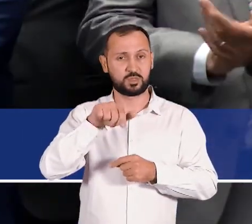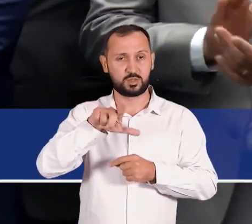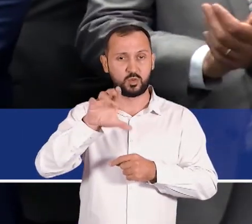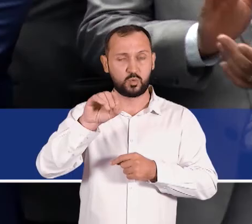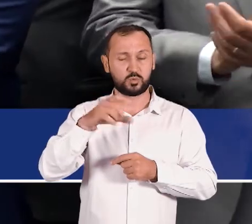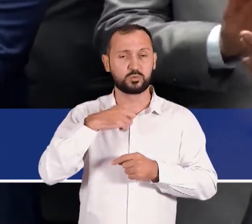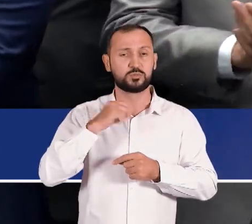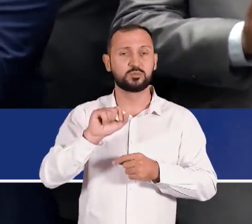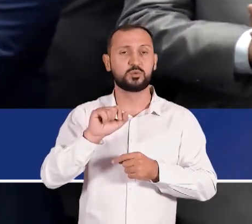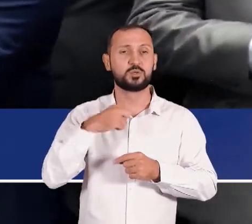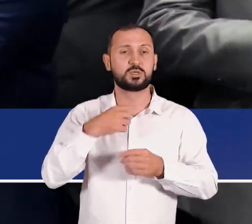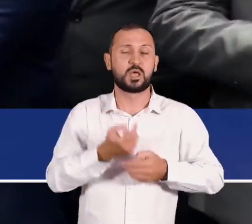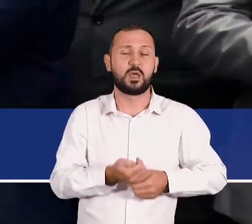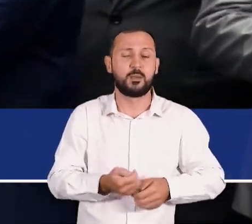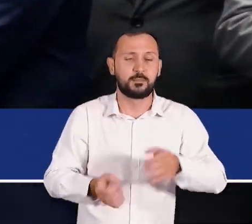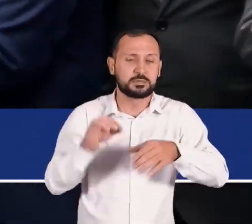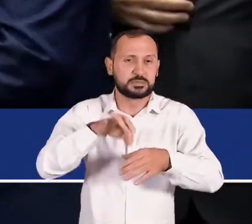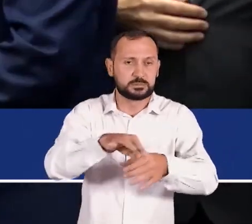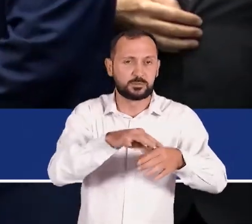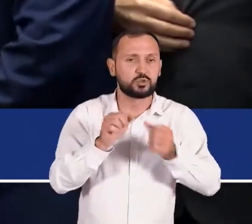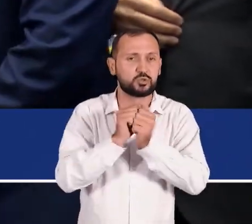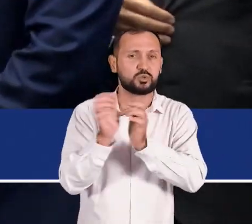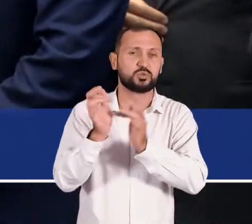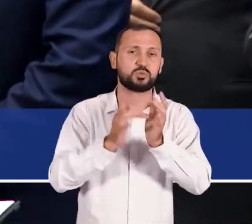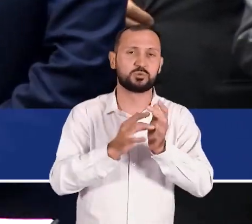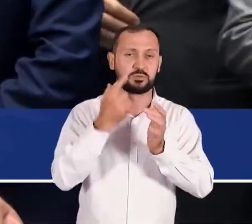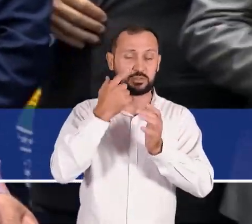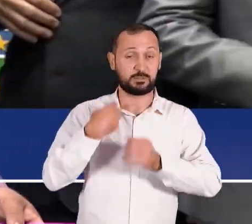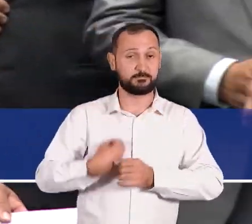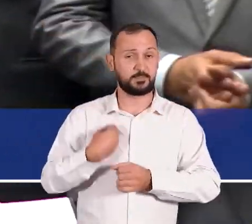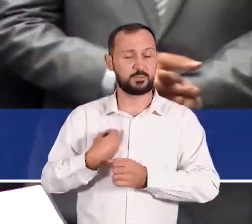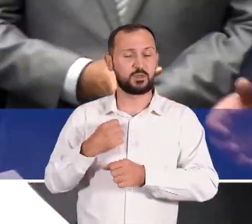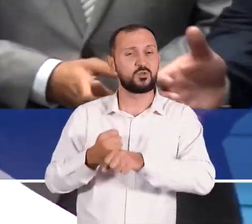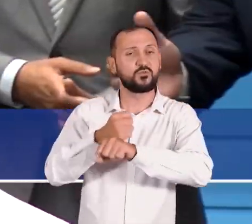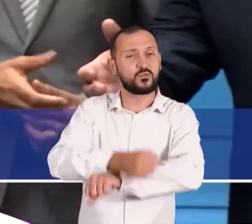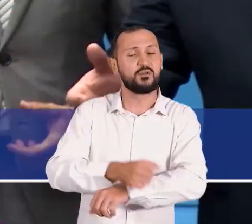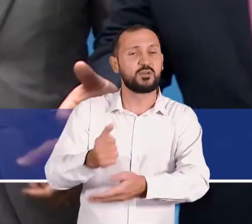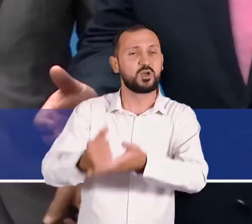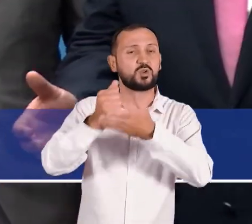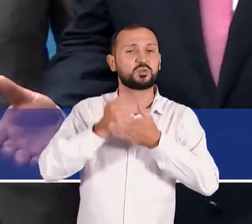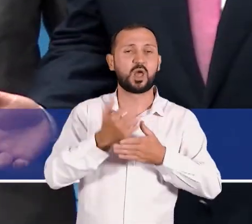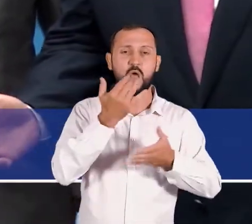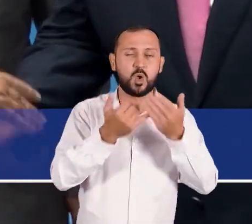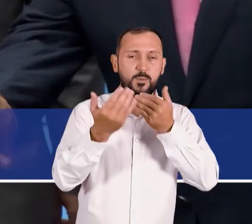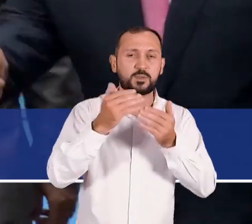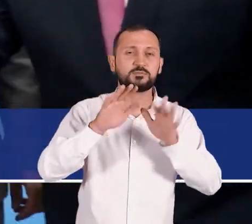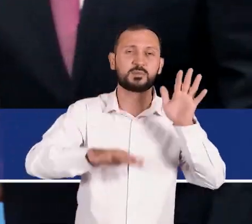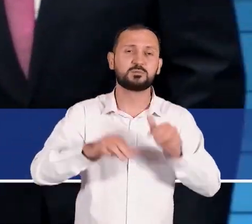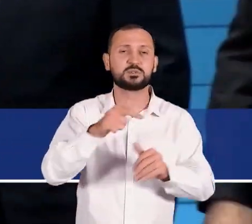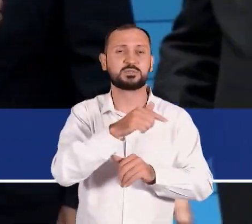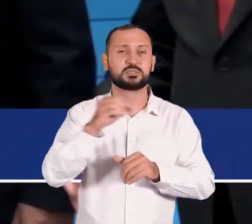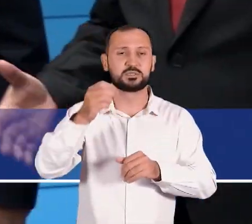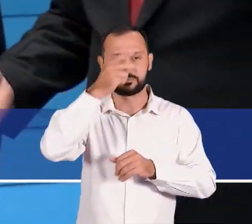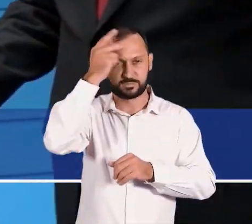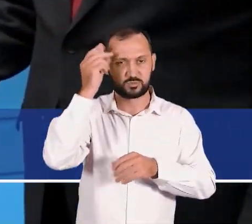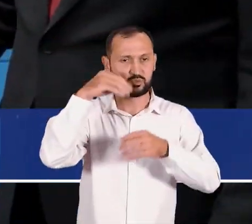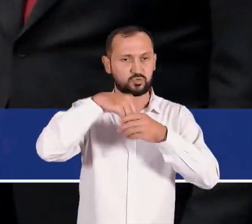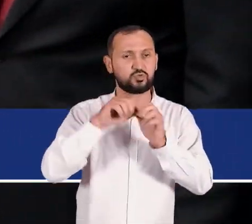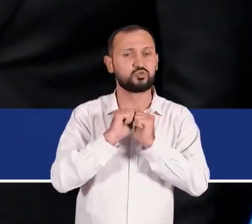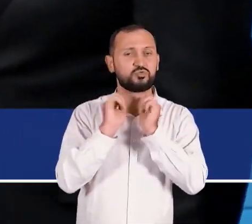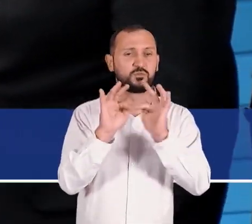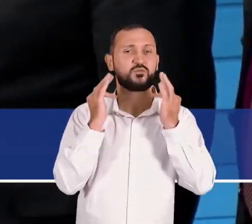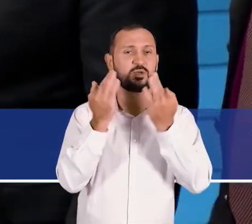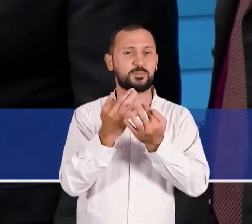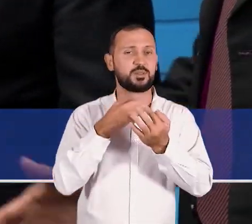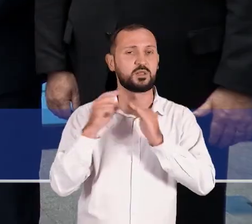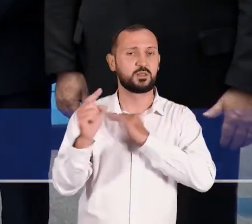Domingues, presidente do Instituto Semear Mais com Cristo, o suporte dos participantes da corrida ajudará na alimentação de cerca de 700